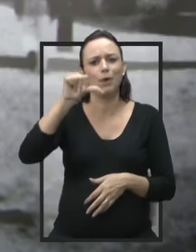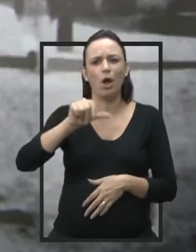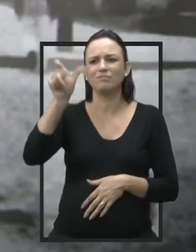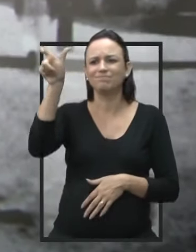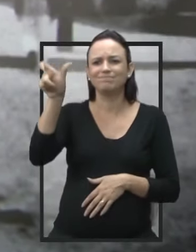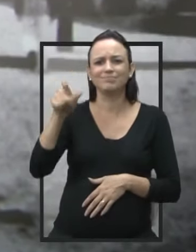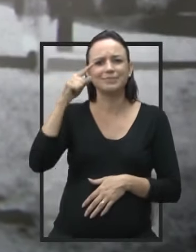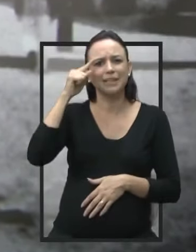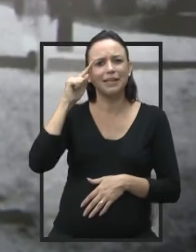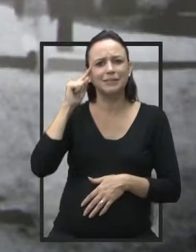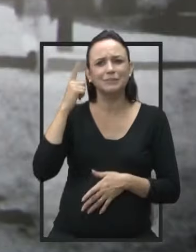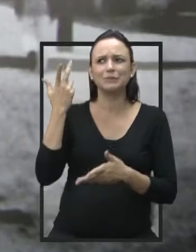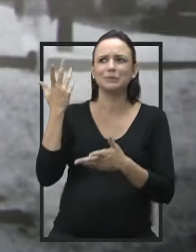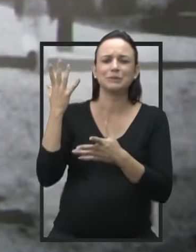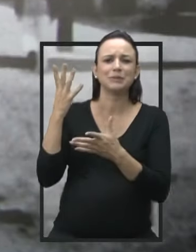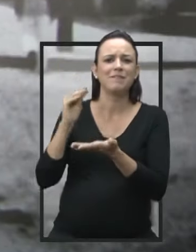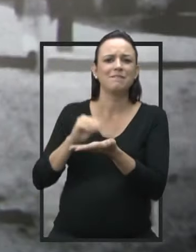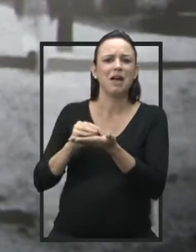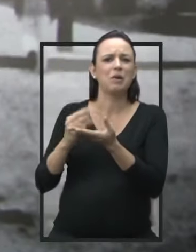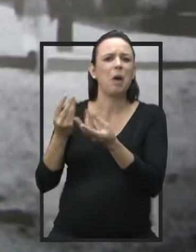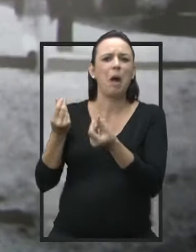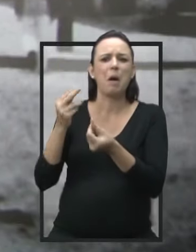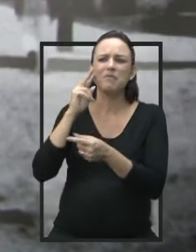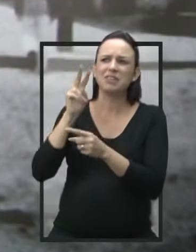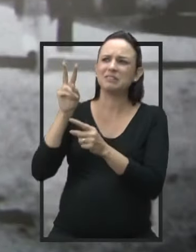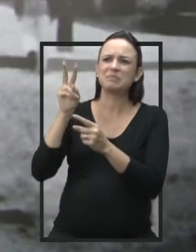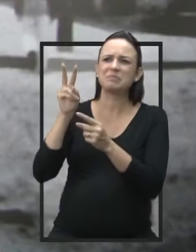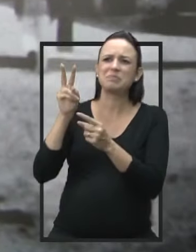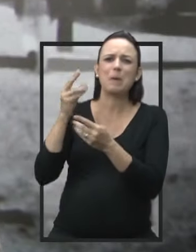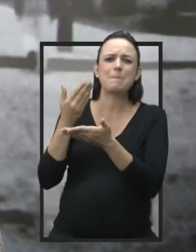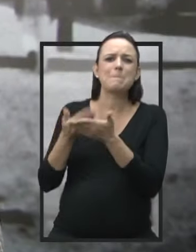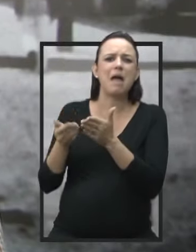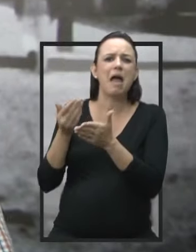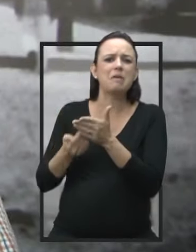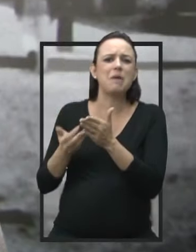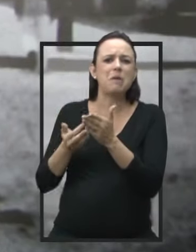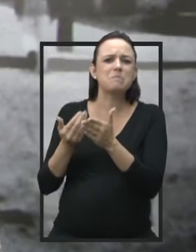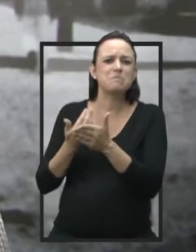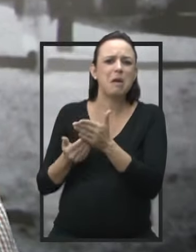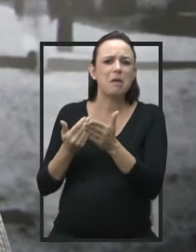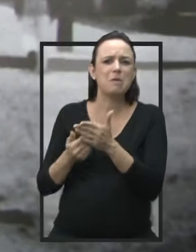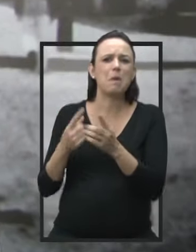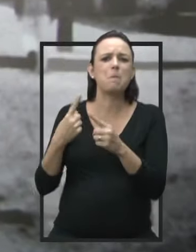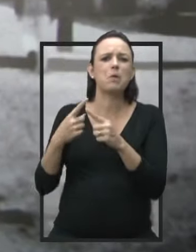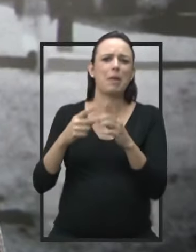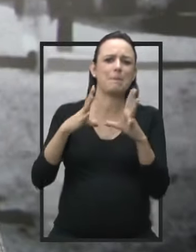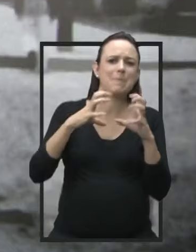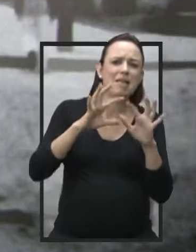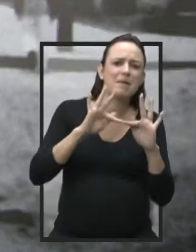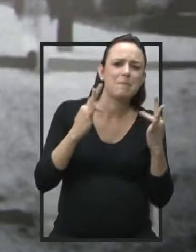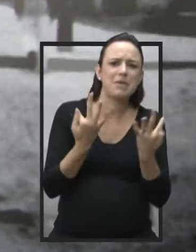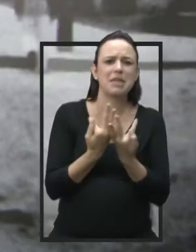imagem de Zezinho, que já vinha se desgastando pelo racha familiar, ou seja, com a